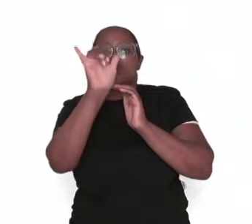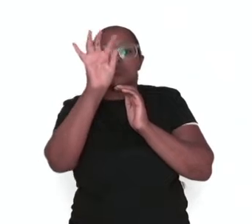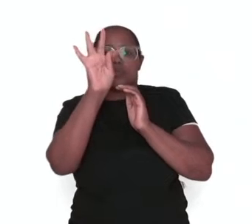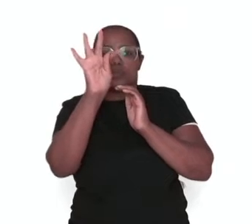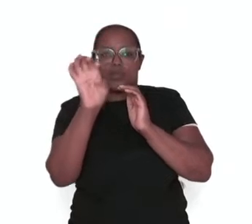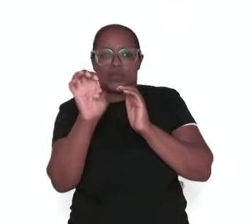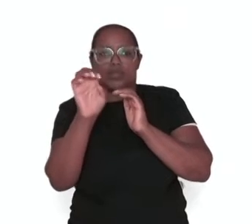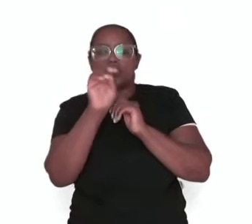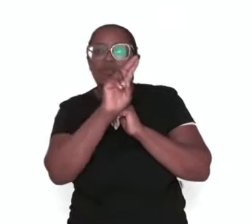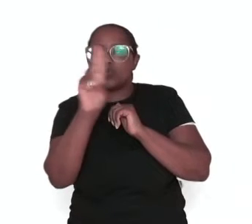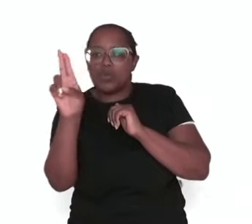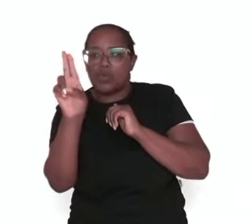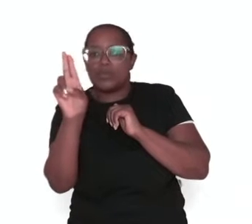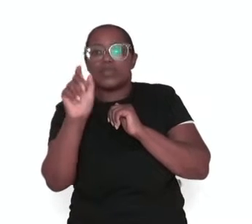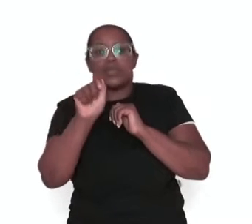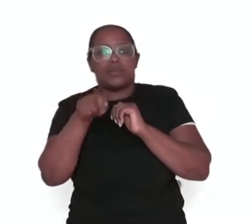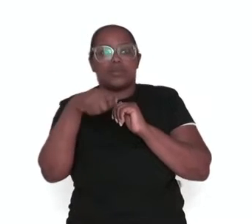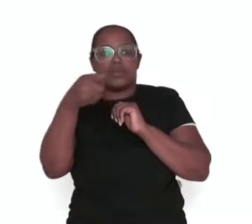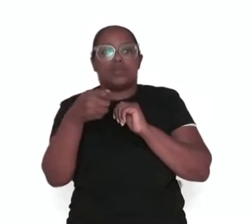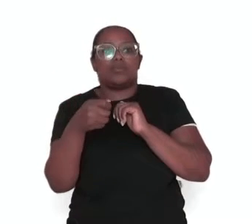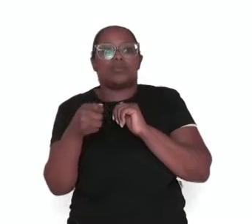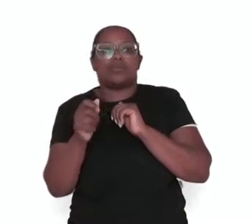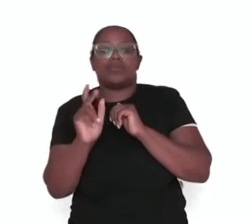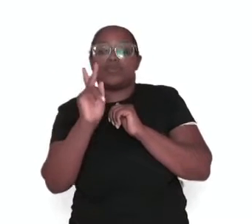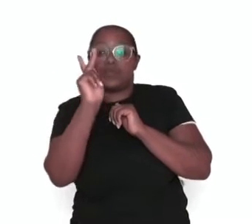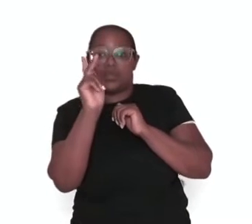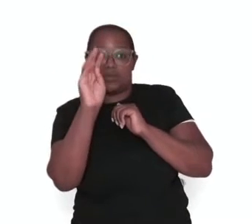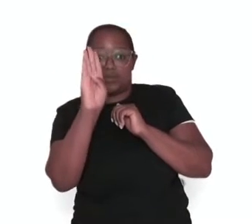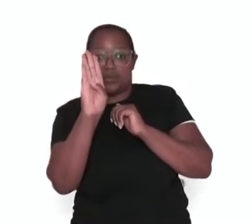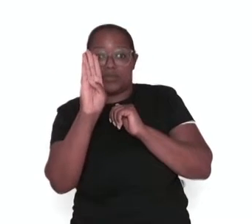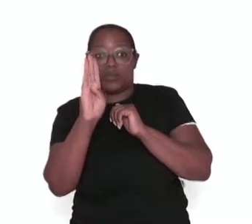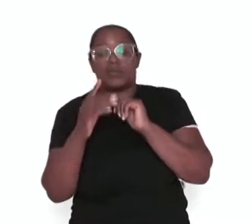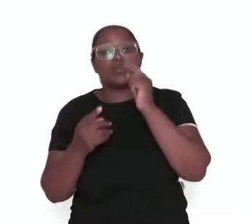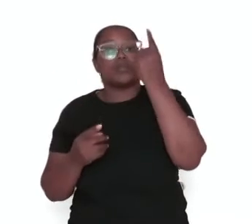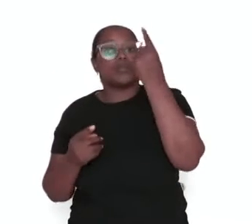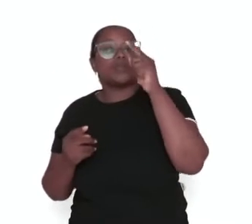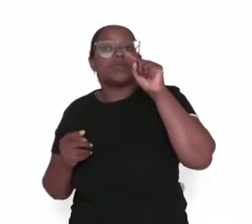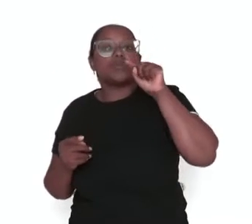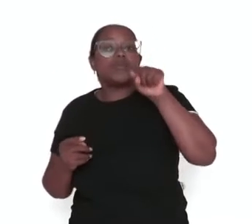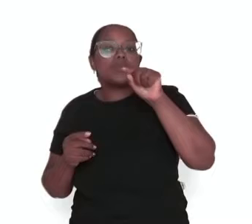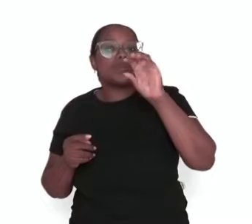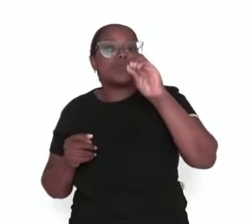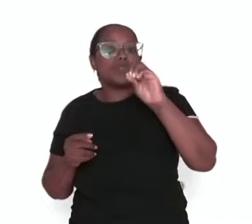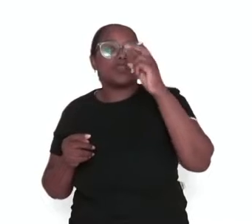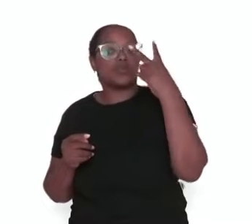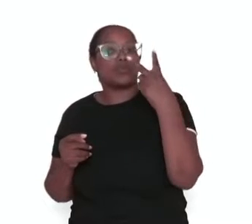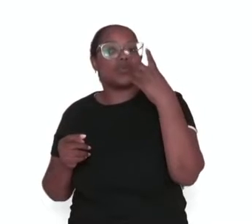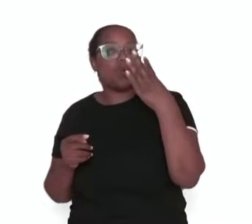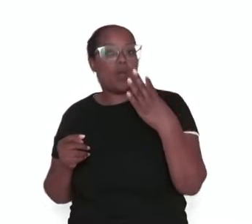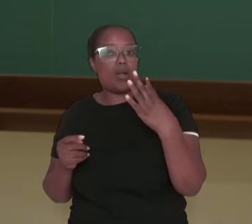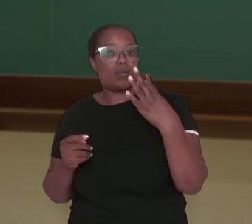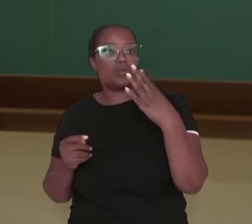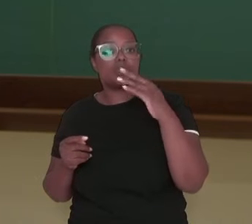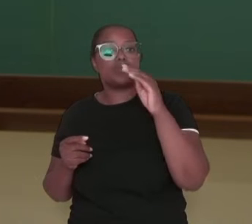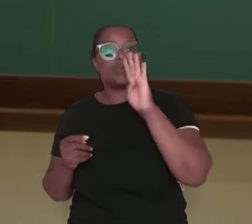símbolo. Kilobyte, KB, equivalência 1024 bytes.